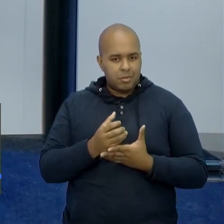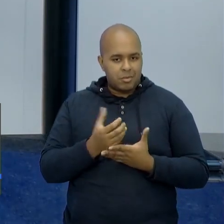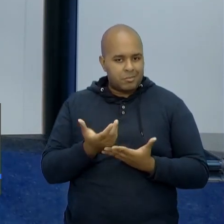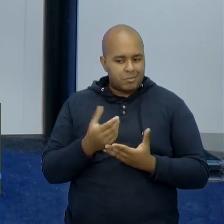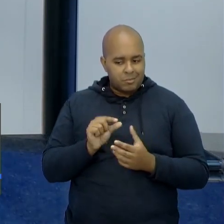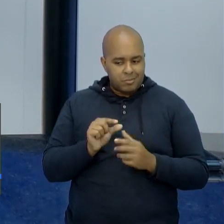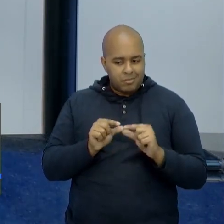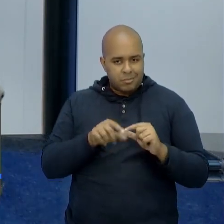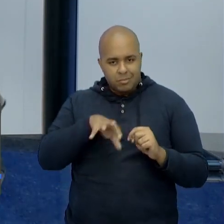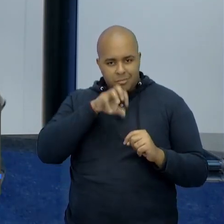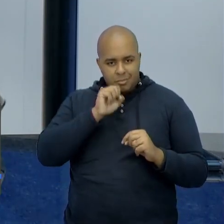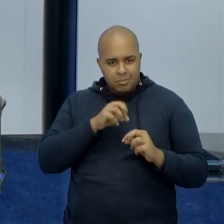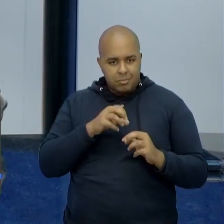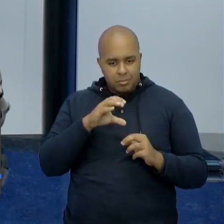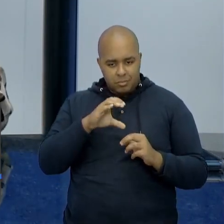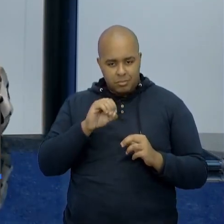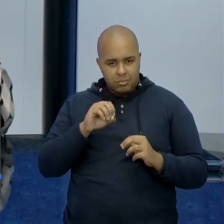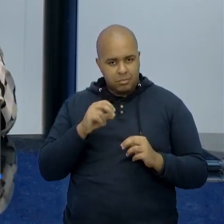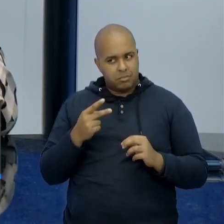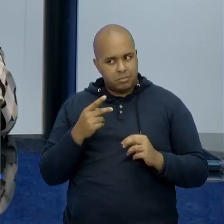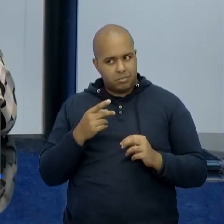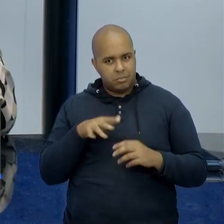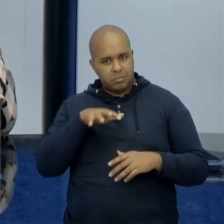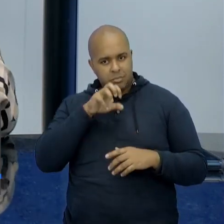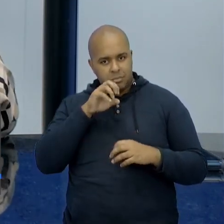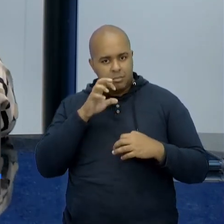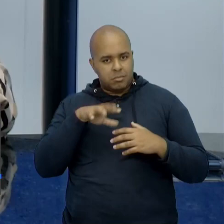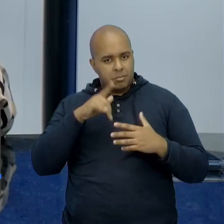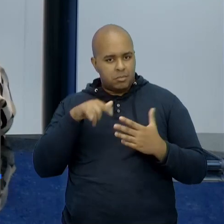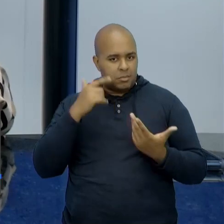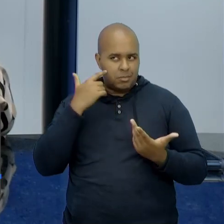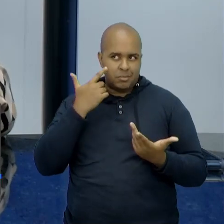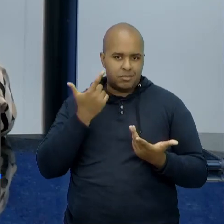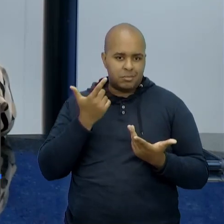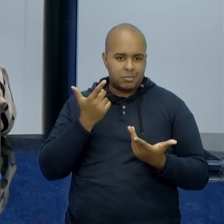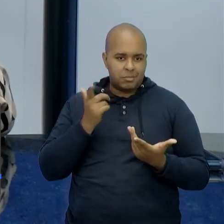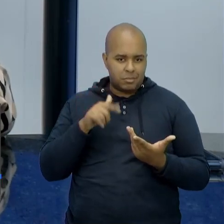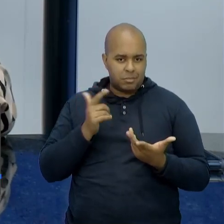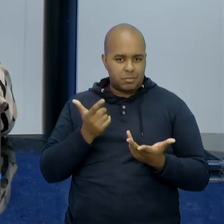amebas que respiravam CO2 e oxigênio era